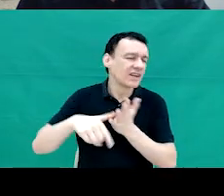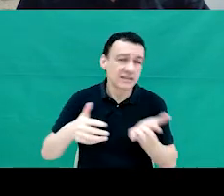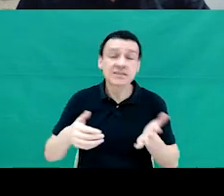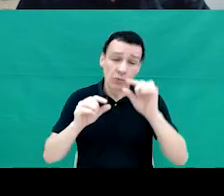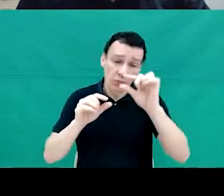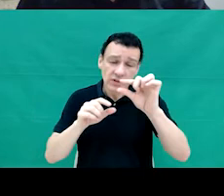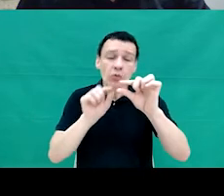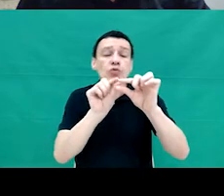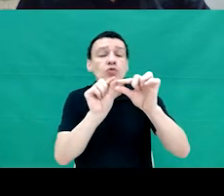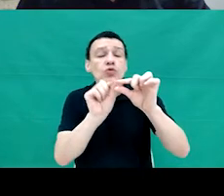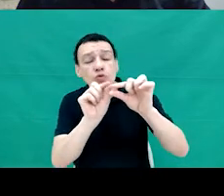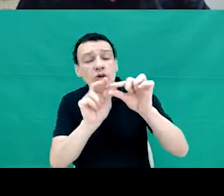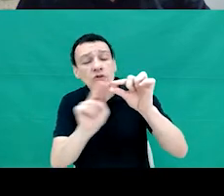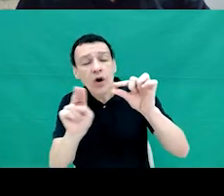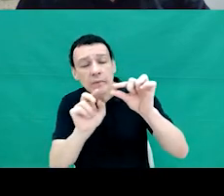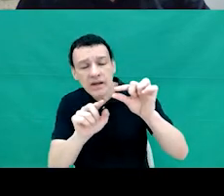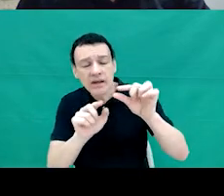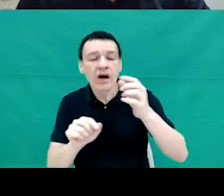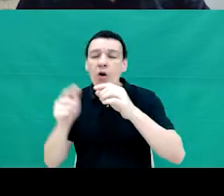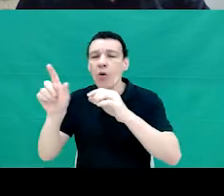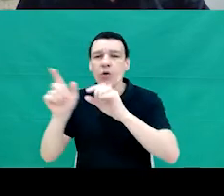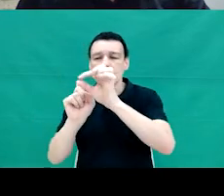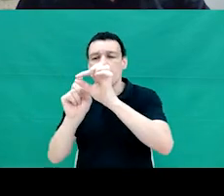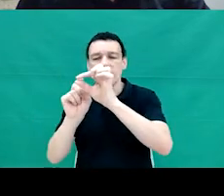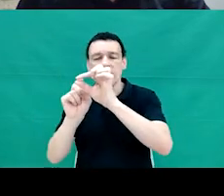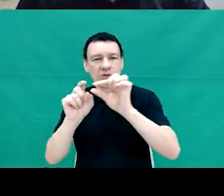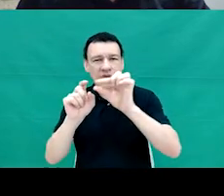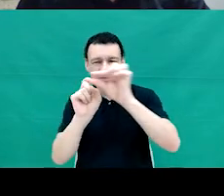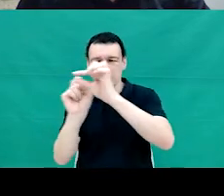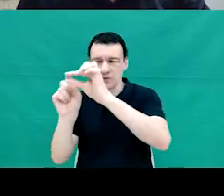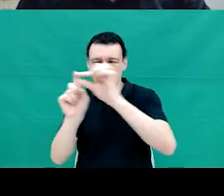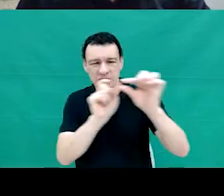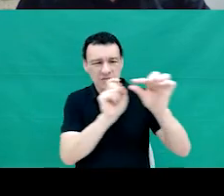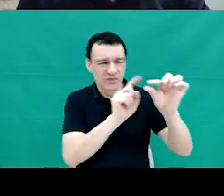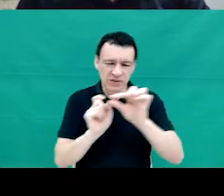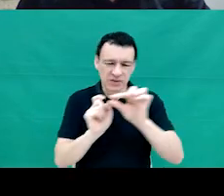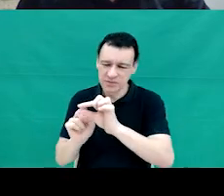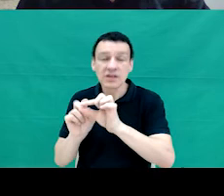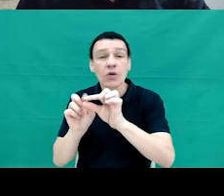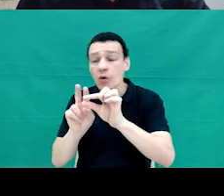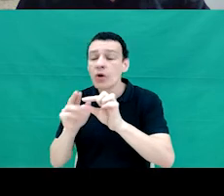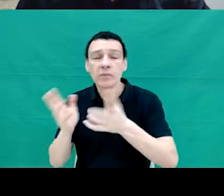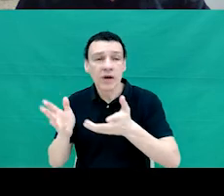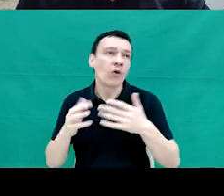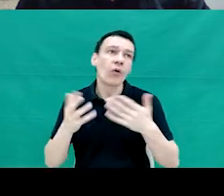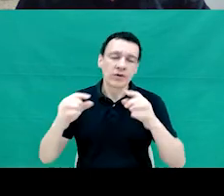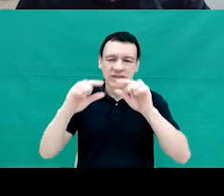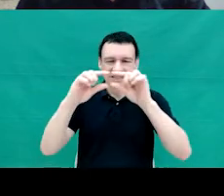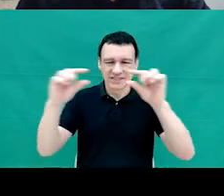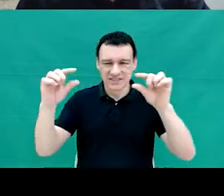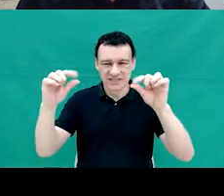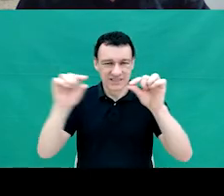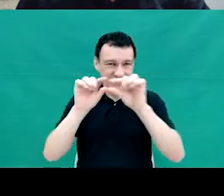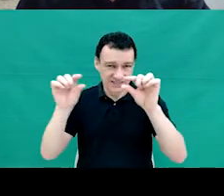botões, você trazer instruções de como preencher um determinado campo de entrada, a fim de você